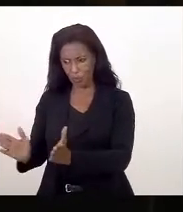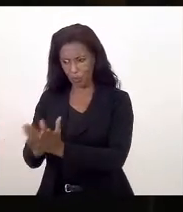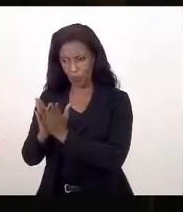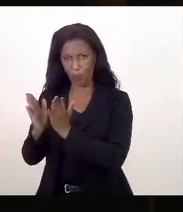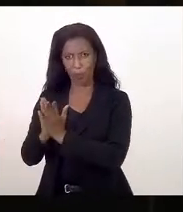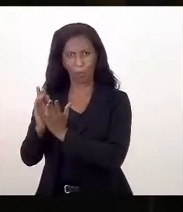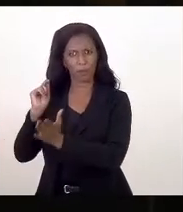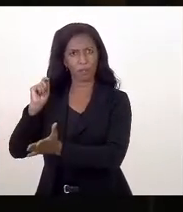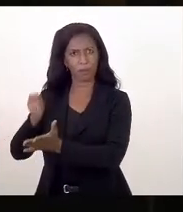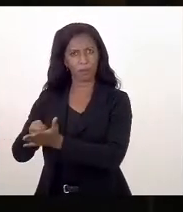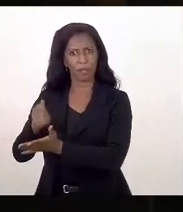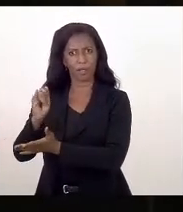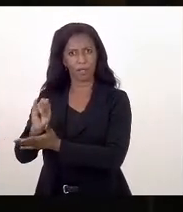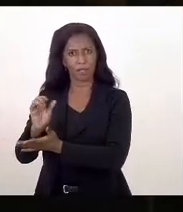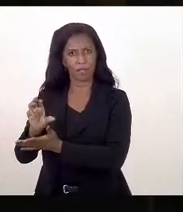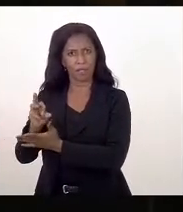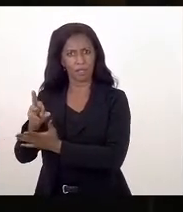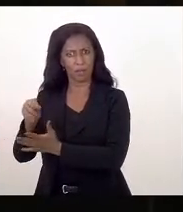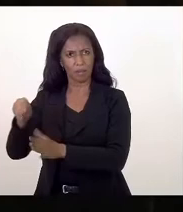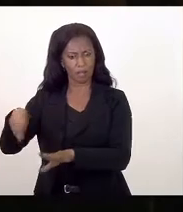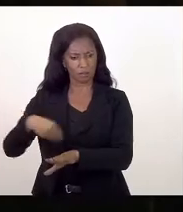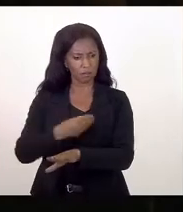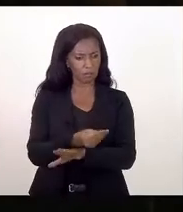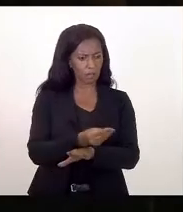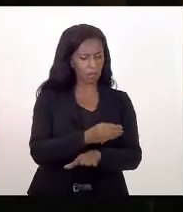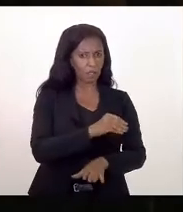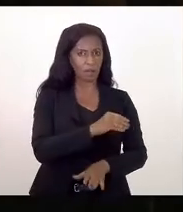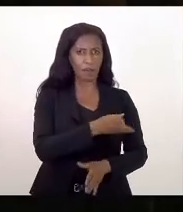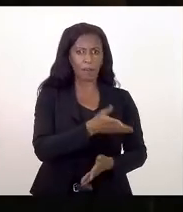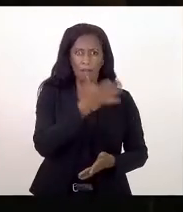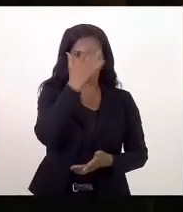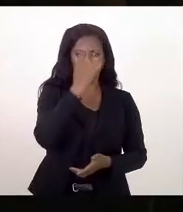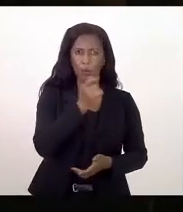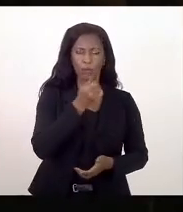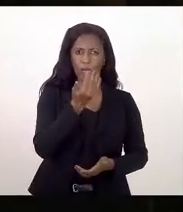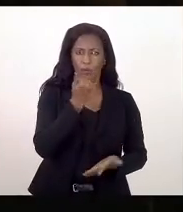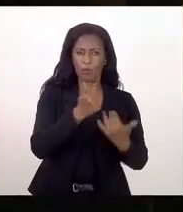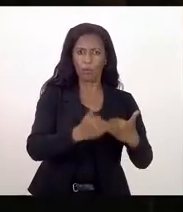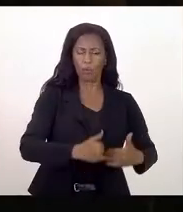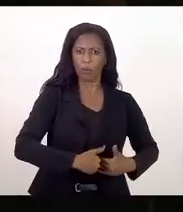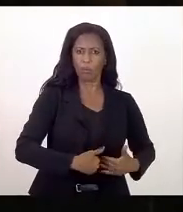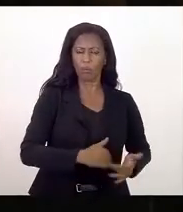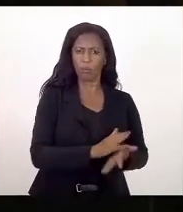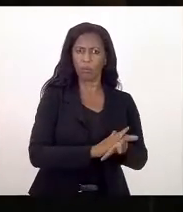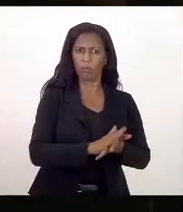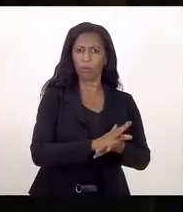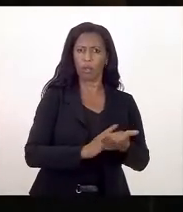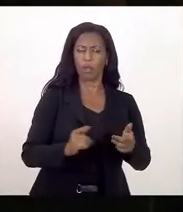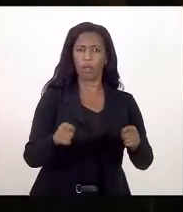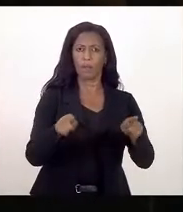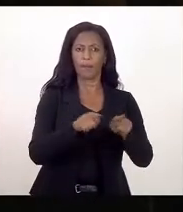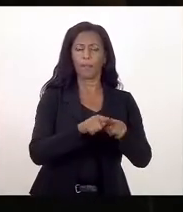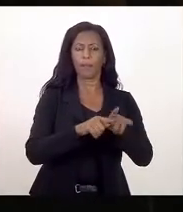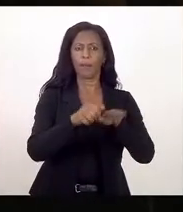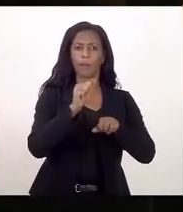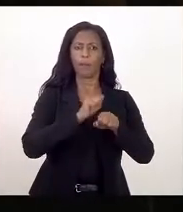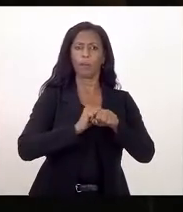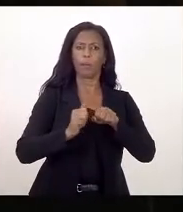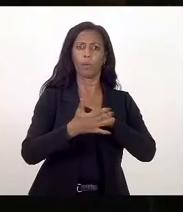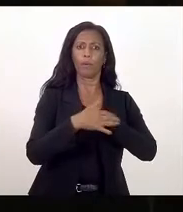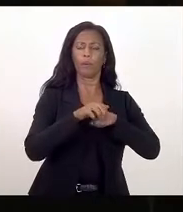de ICMS para o bolso de servidores que não estão passando fome. Isso em meio a uma crise, em meio a uma pandemia.